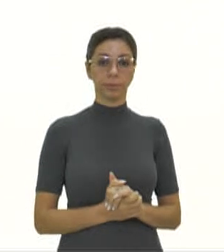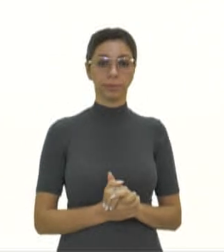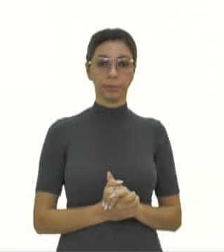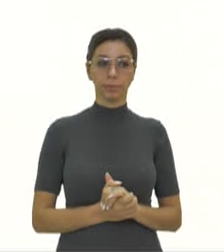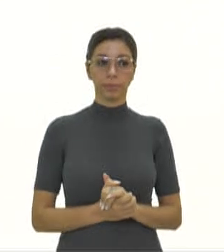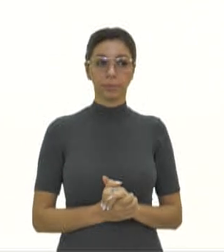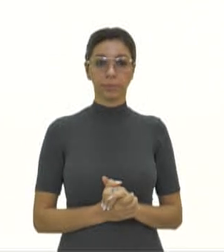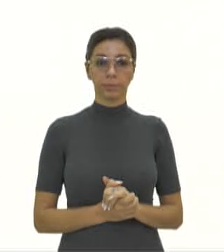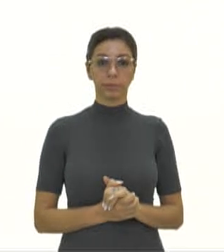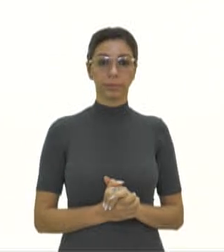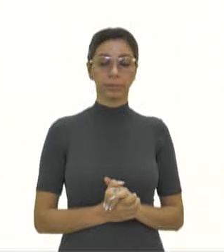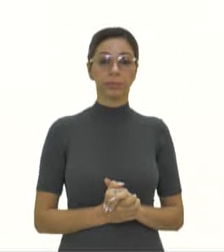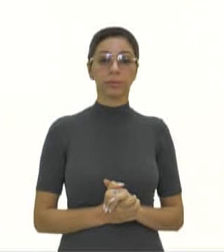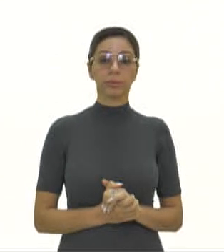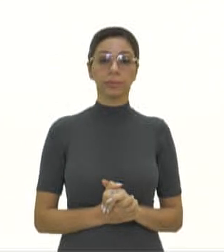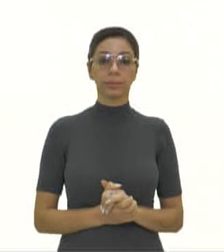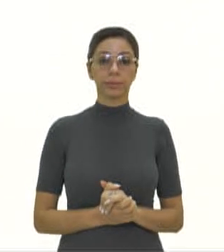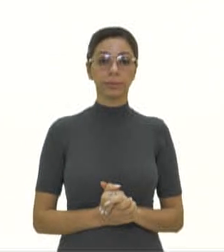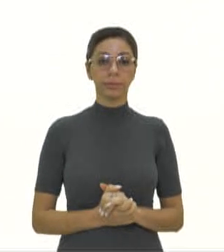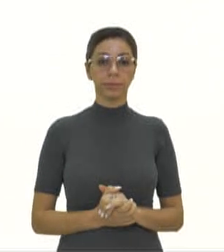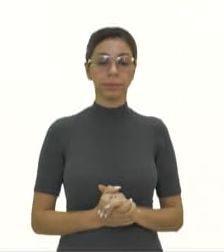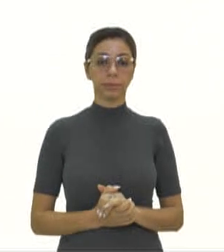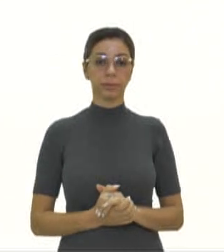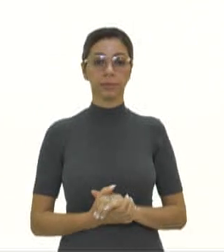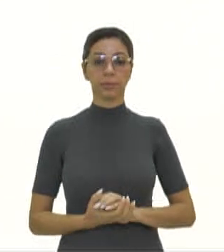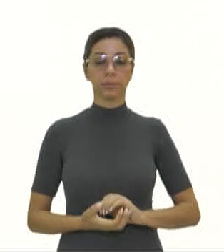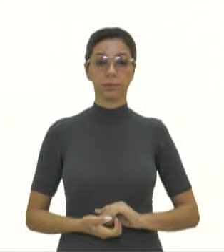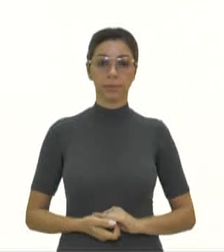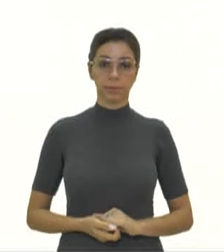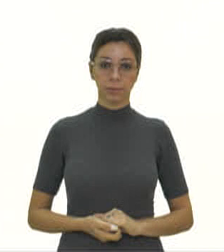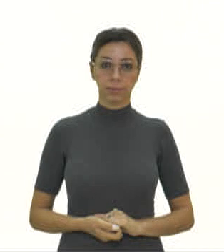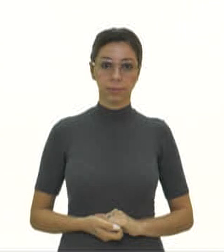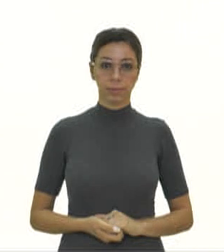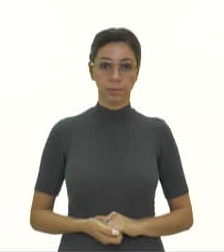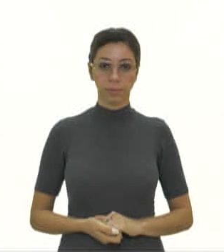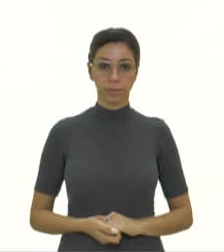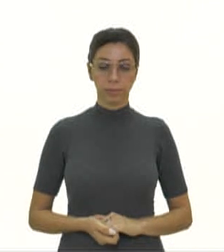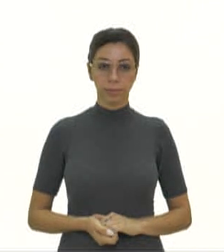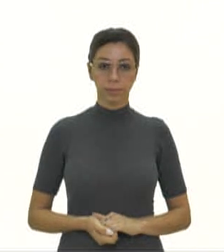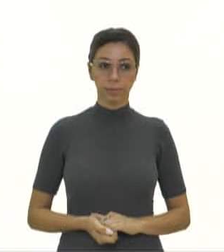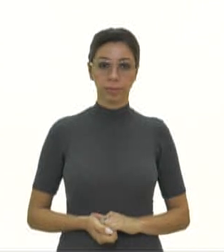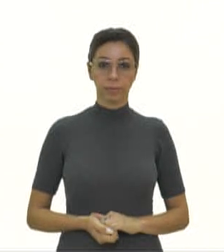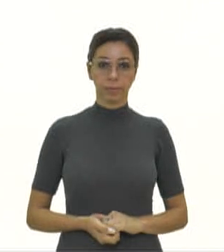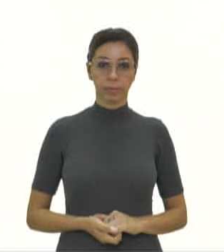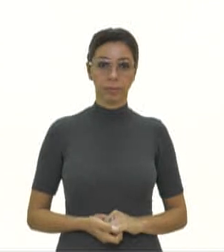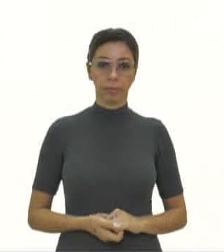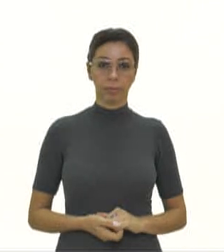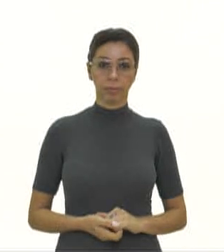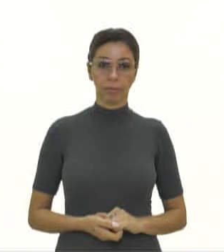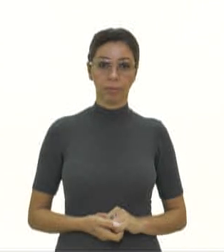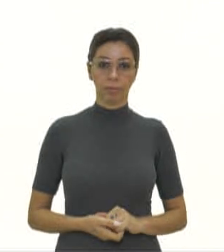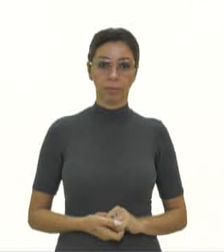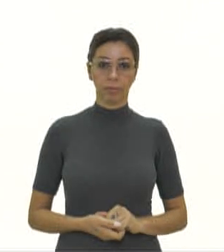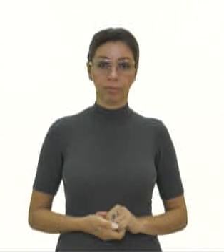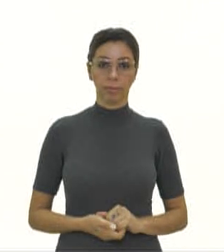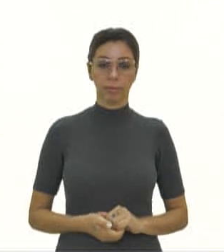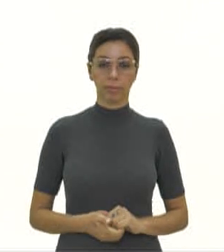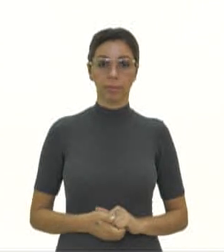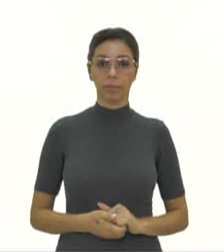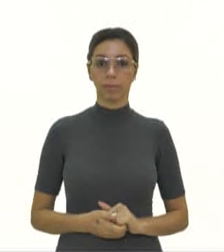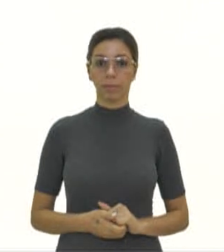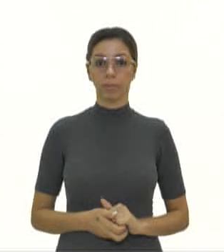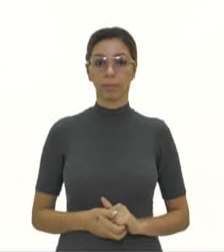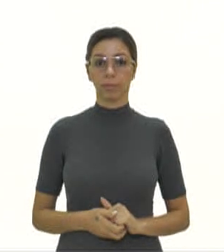chart, Perkin accidentally discovered the synthetic malaria. Perkin accidentally discovered the color